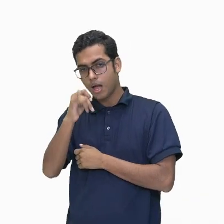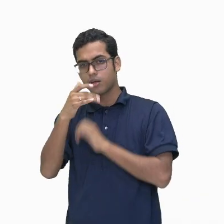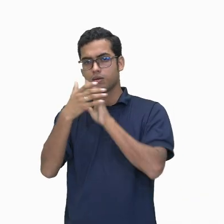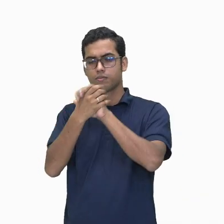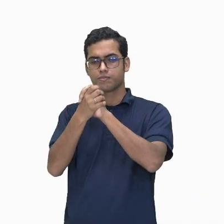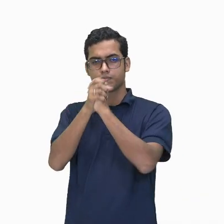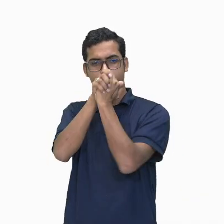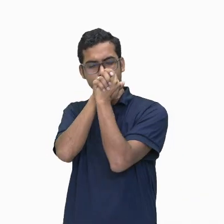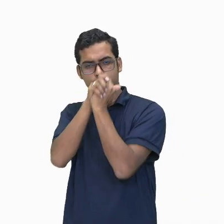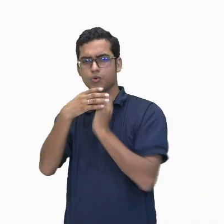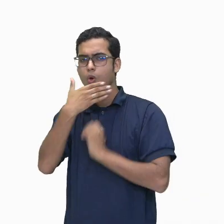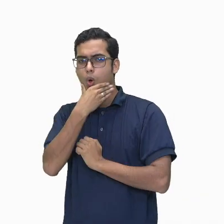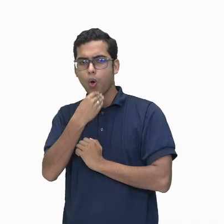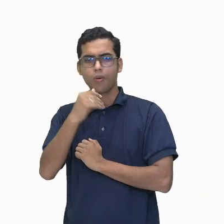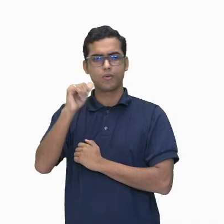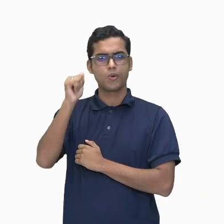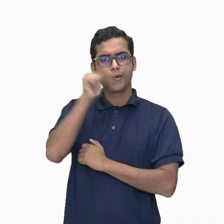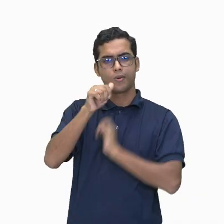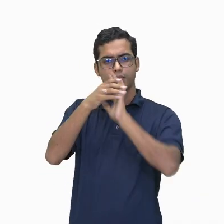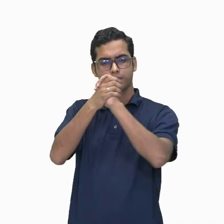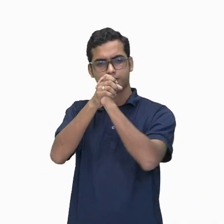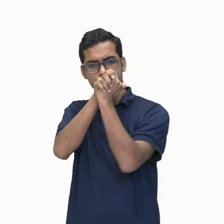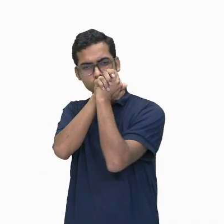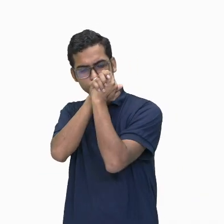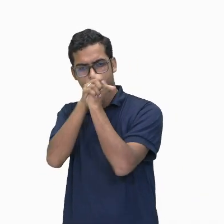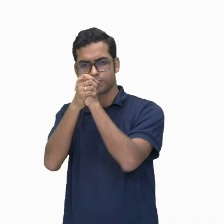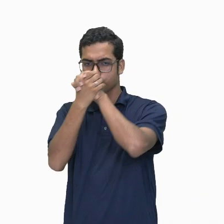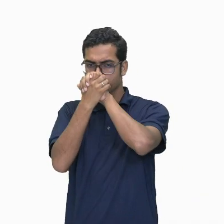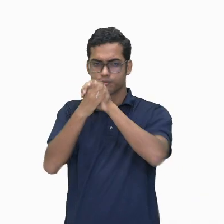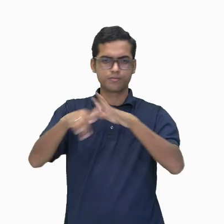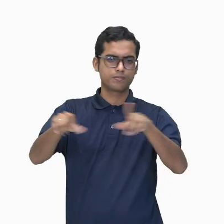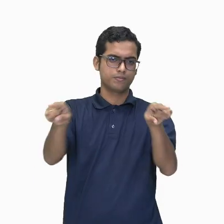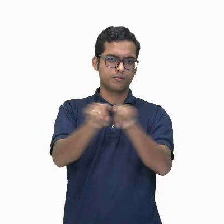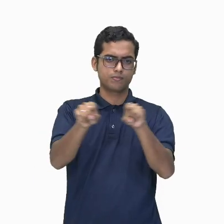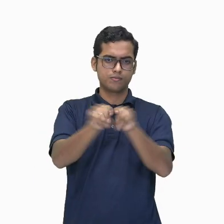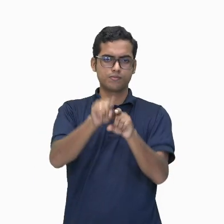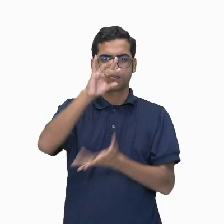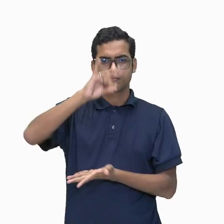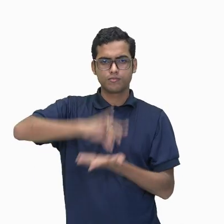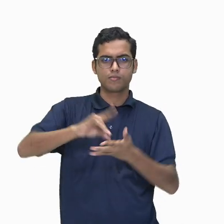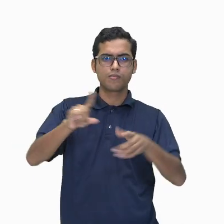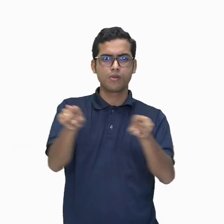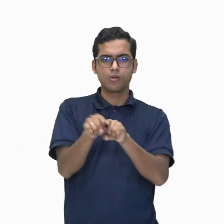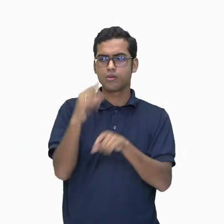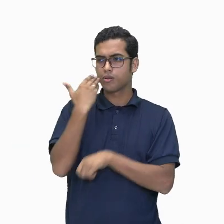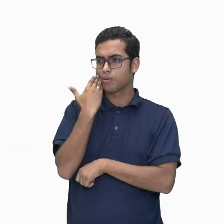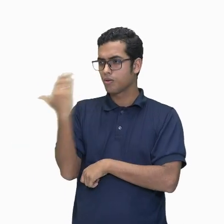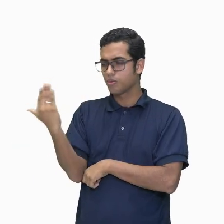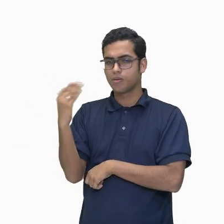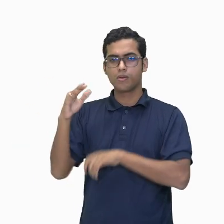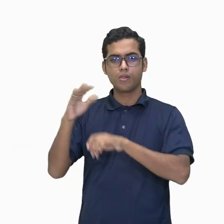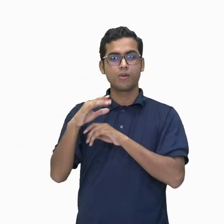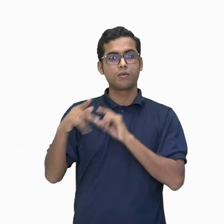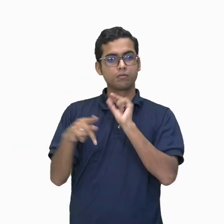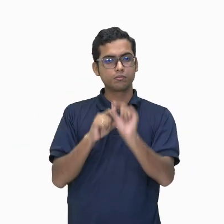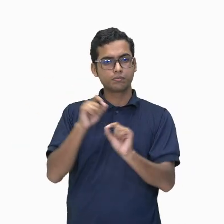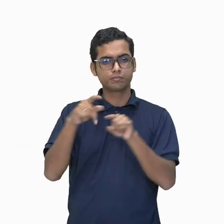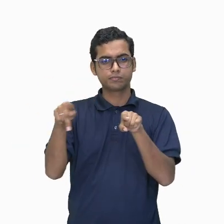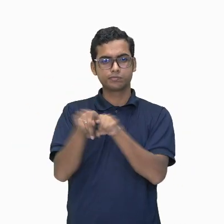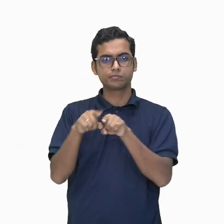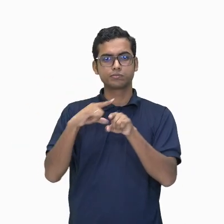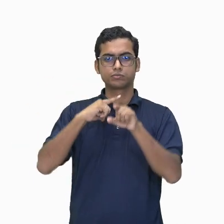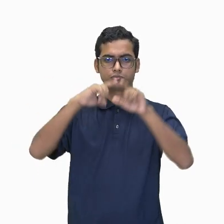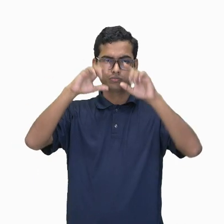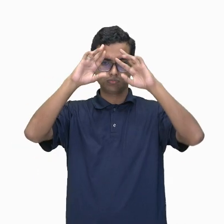E é no contexto familiar, seja a família de casa, seja a família de santo, que se educa os membros daquela